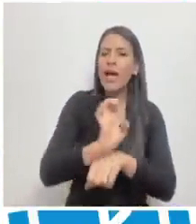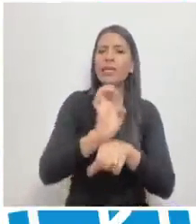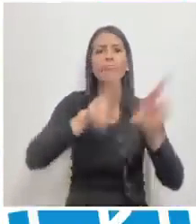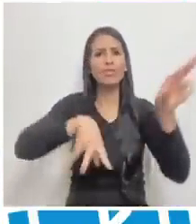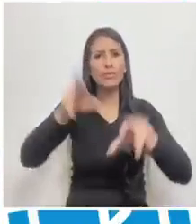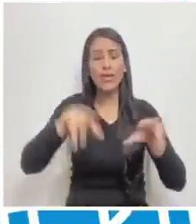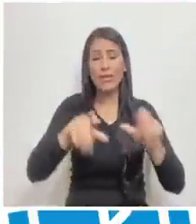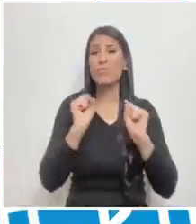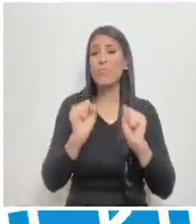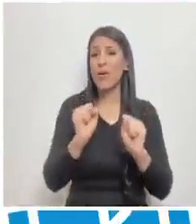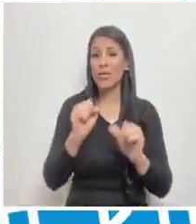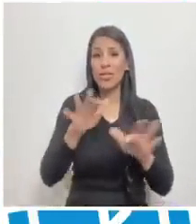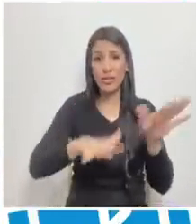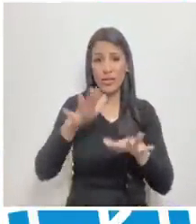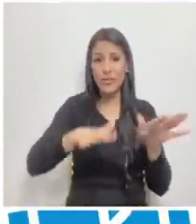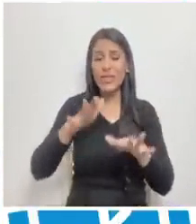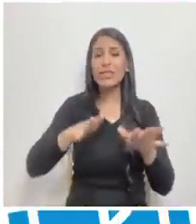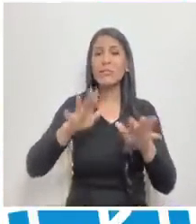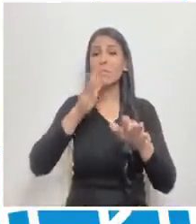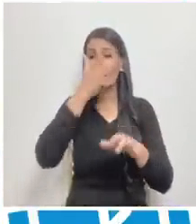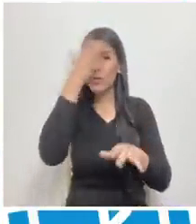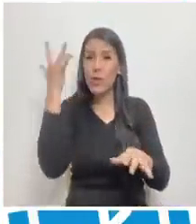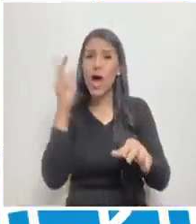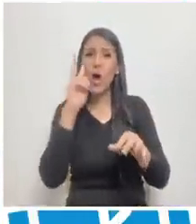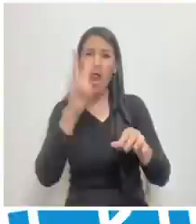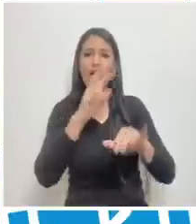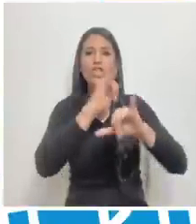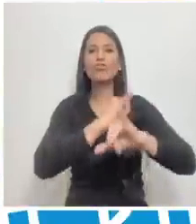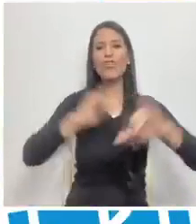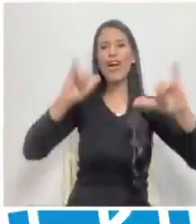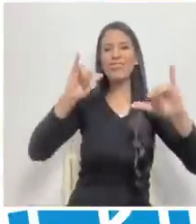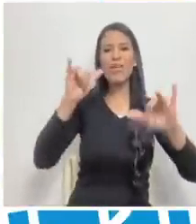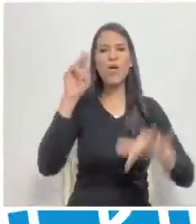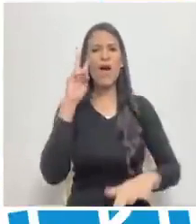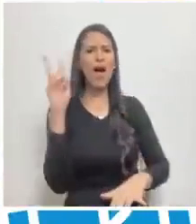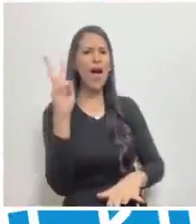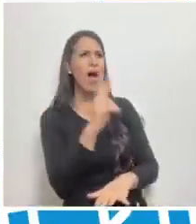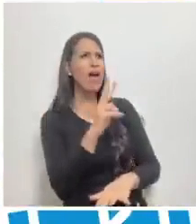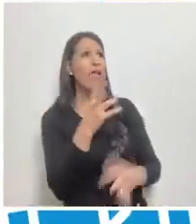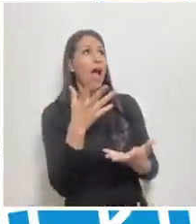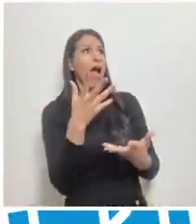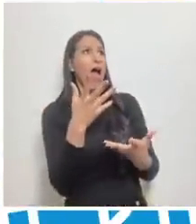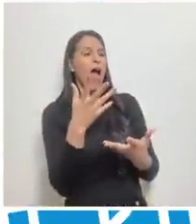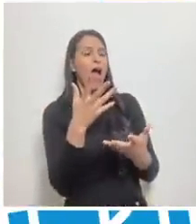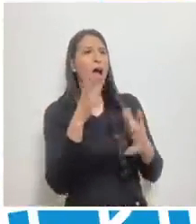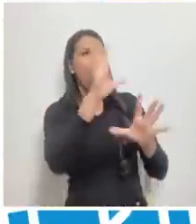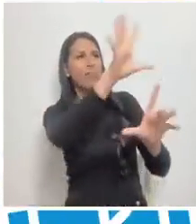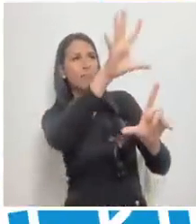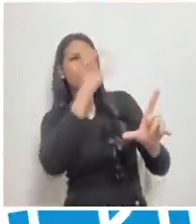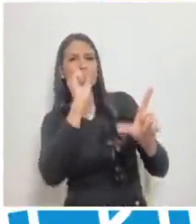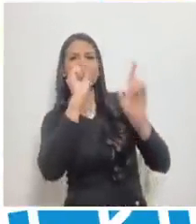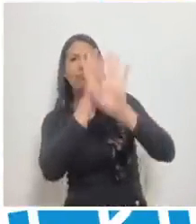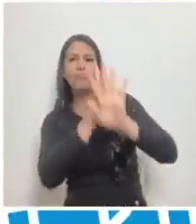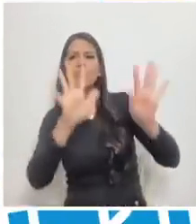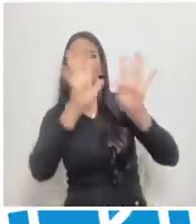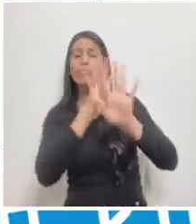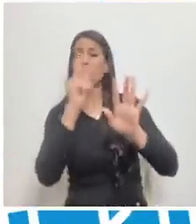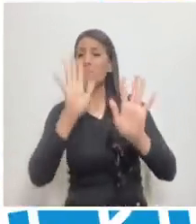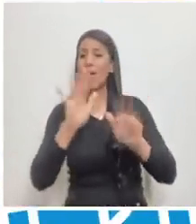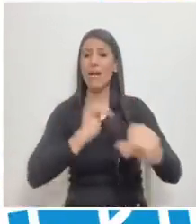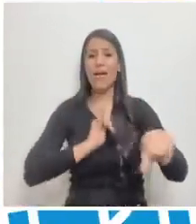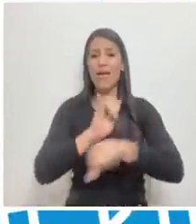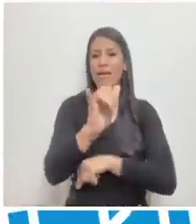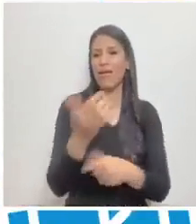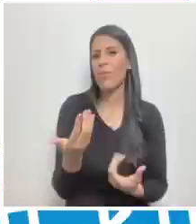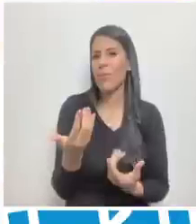de educadores e por parte de especialistas que não são especialistas em avaliação educacional e não vão poder